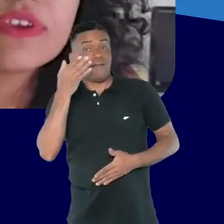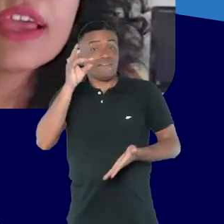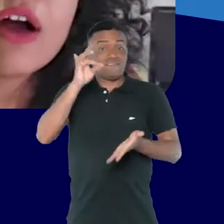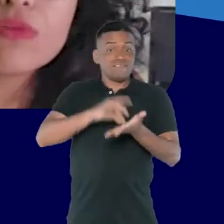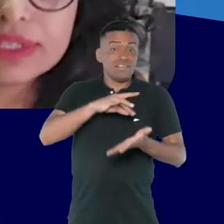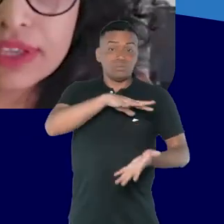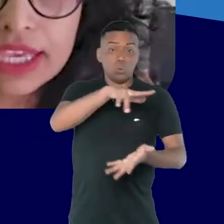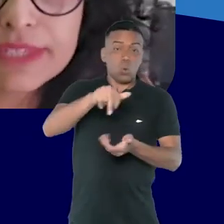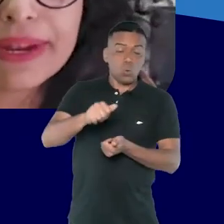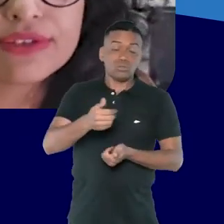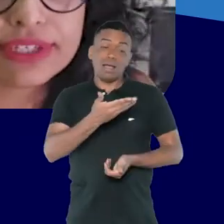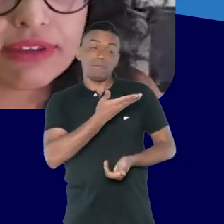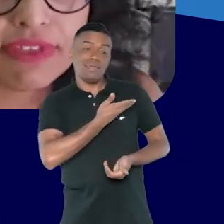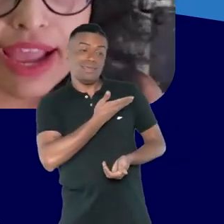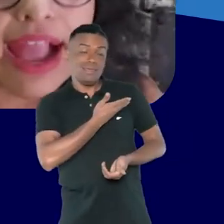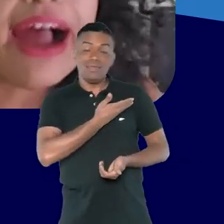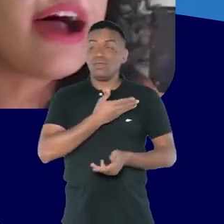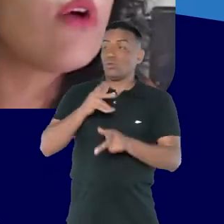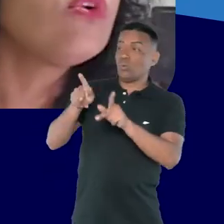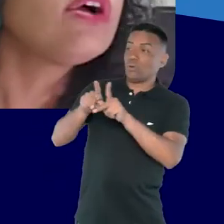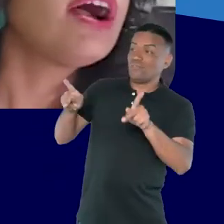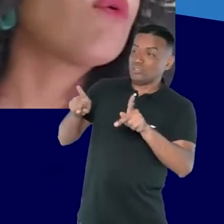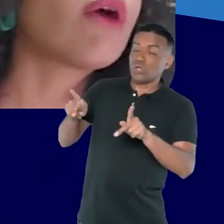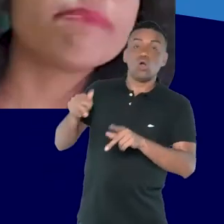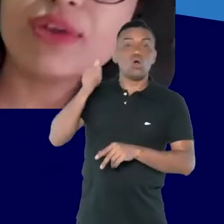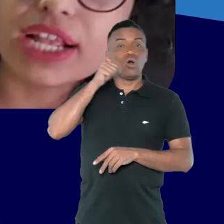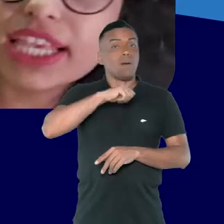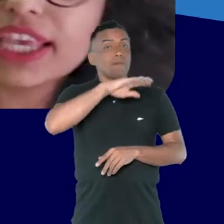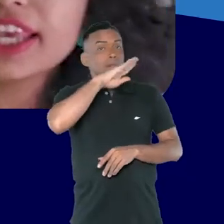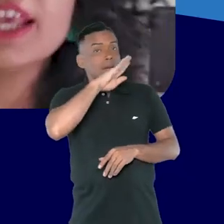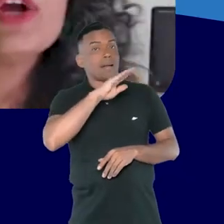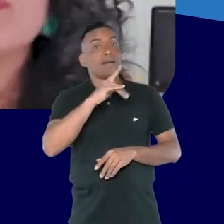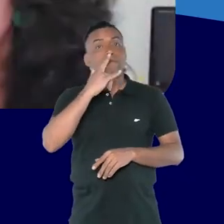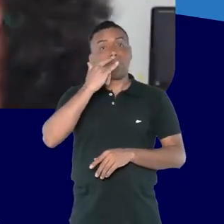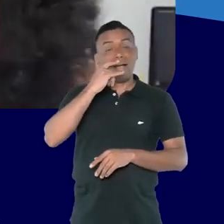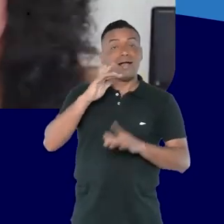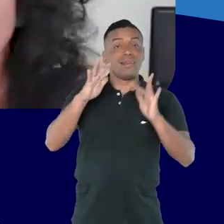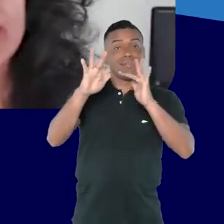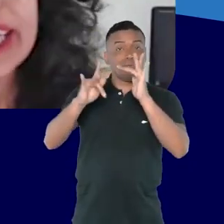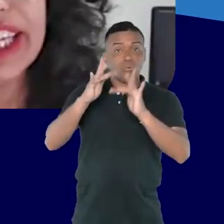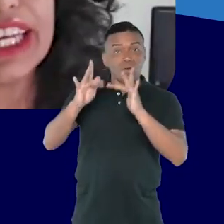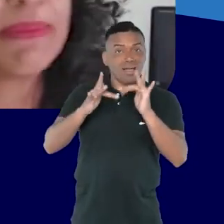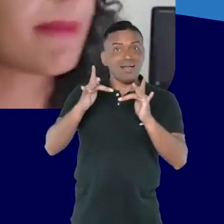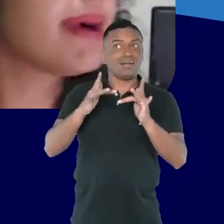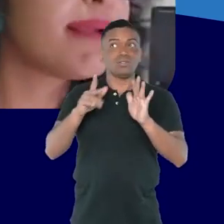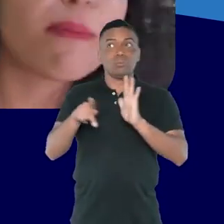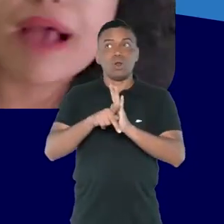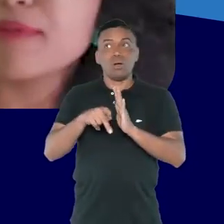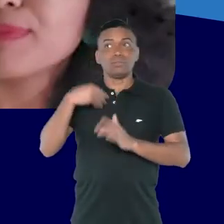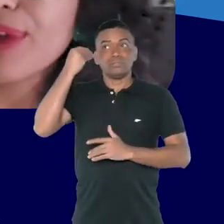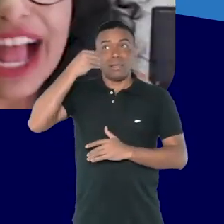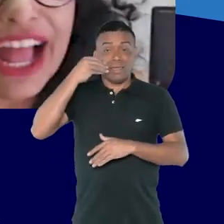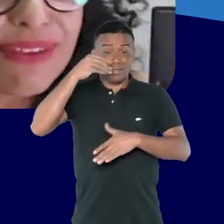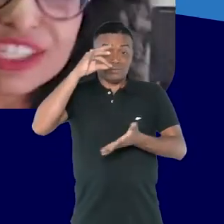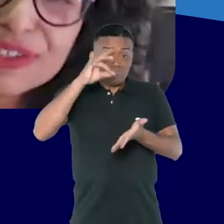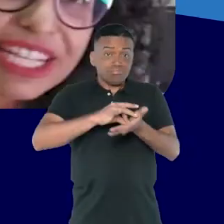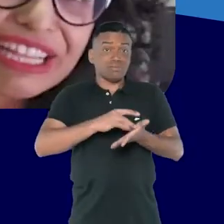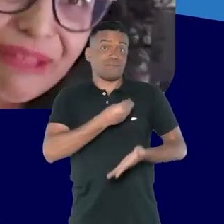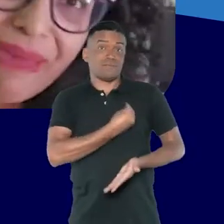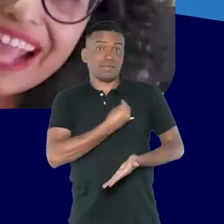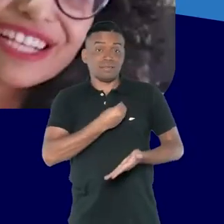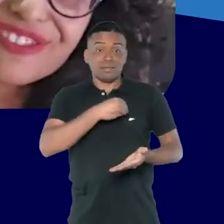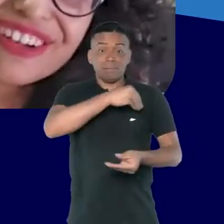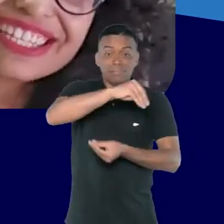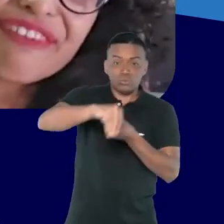desse jeito. Algumas inspirações na vida real, um amigo aqui, uma professora ali, minha mãe, meu pai, meu namorado. A